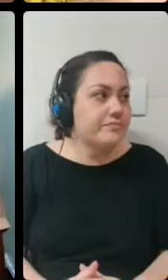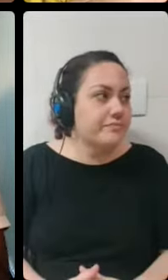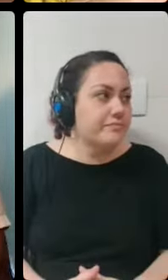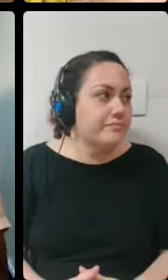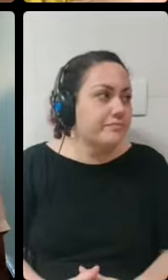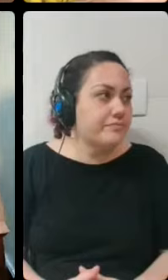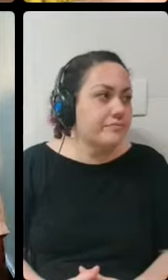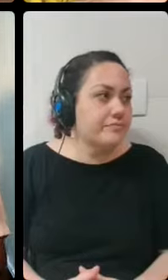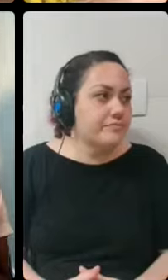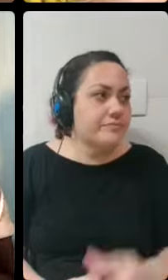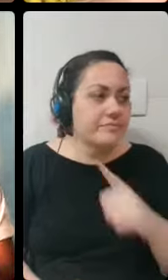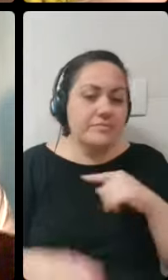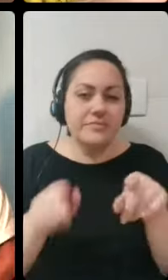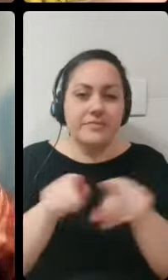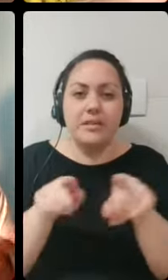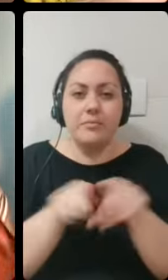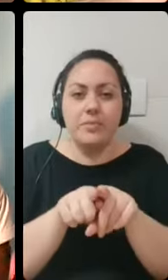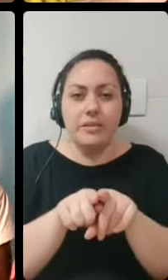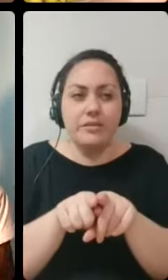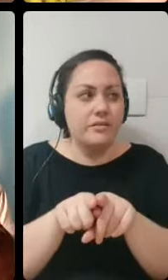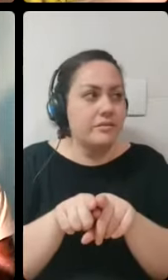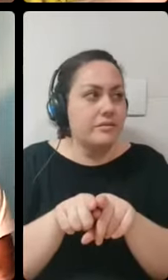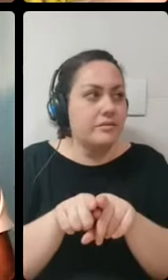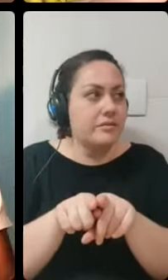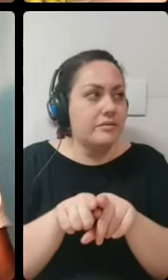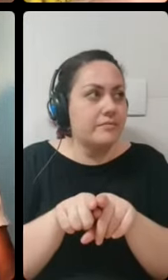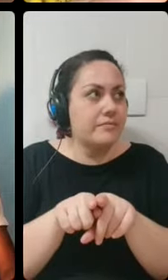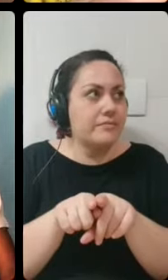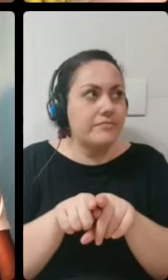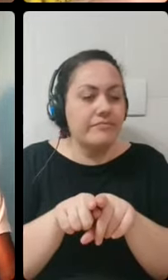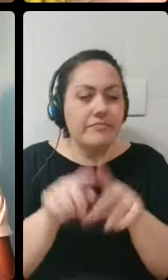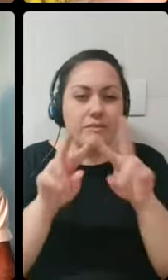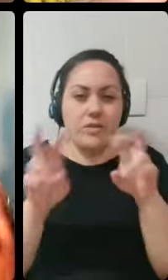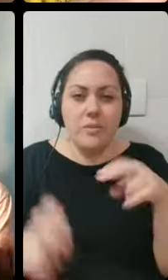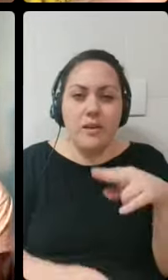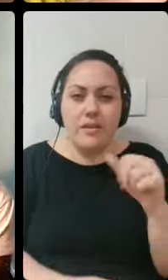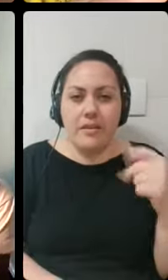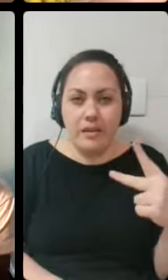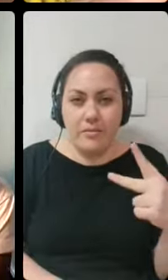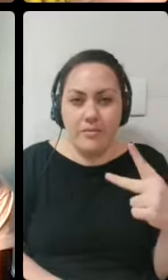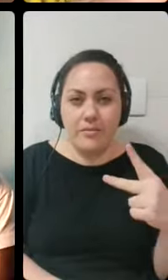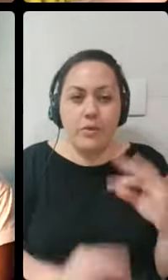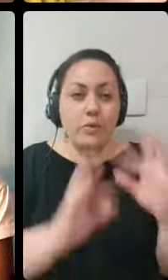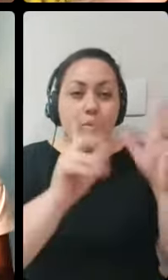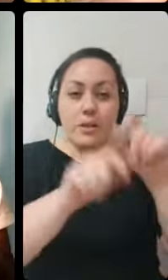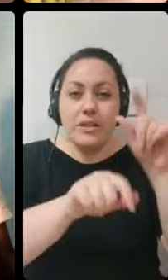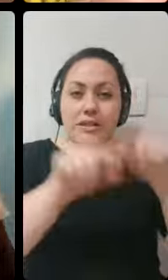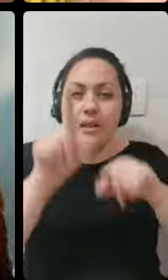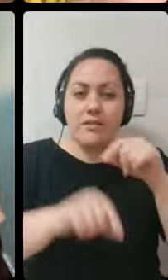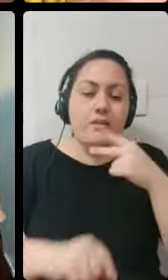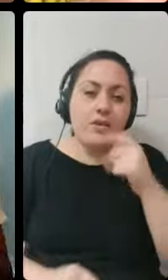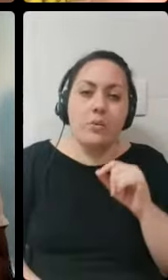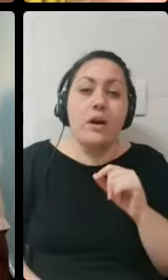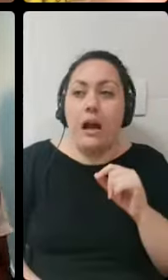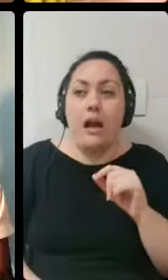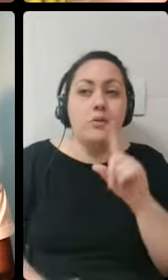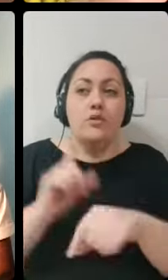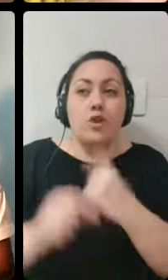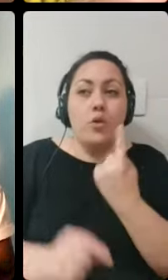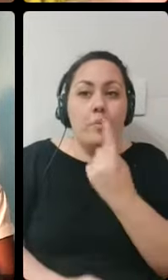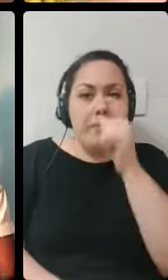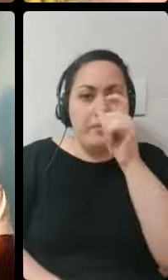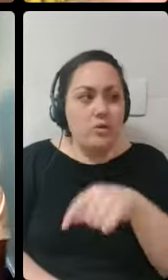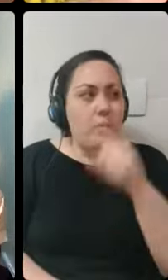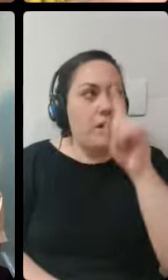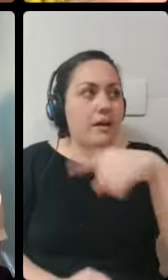né? Porque, por exemplo, todas as seleções eles falam, a gente não está escolhendo uma pessoa, a gente está escolhendo uma equipe. Então,